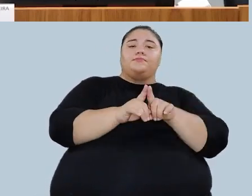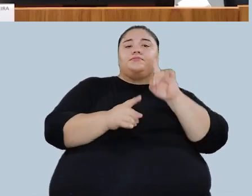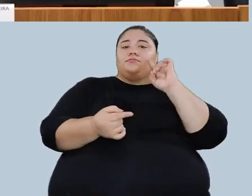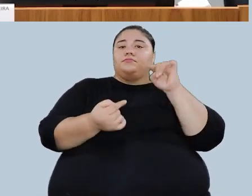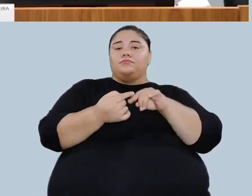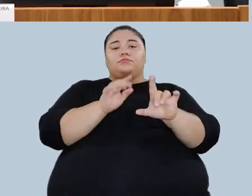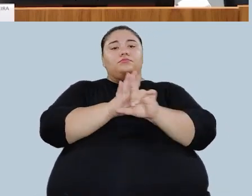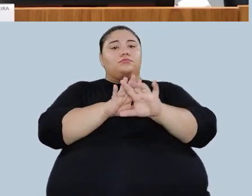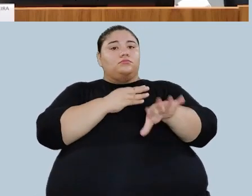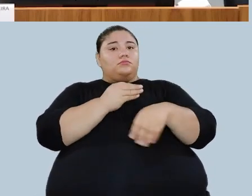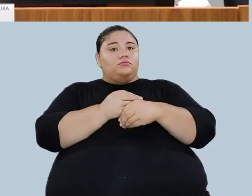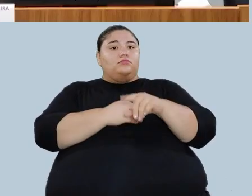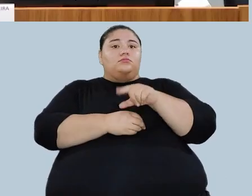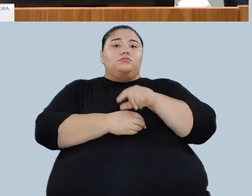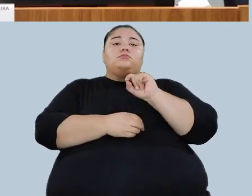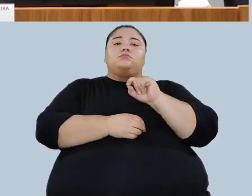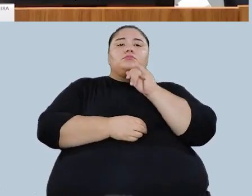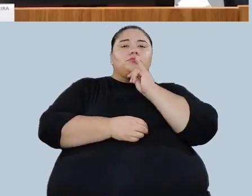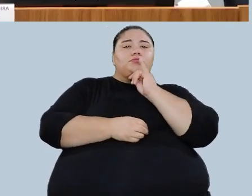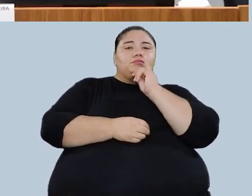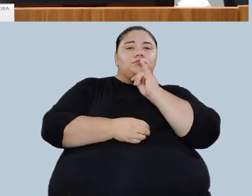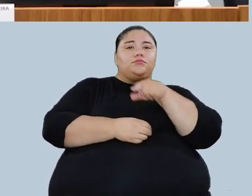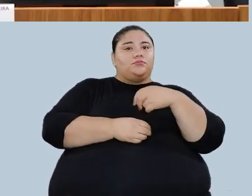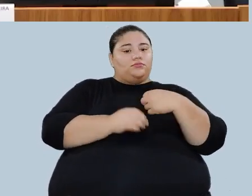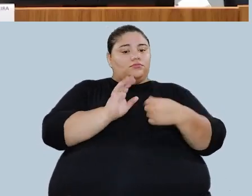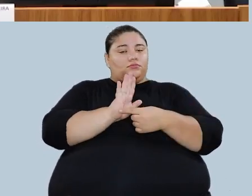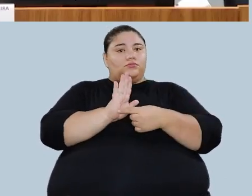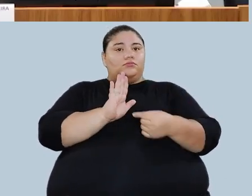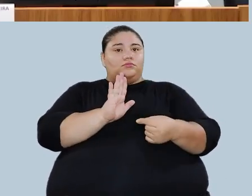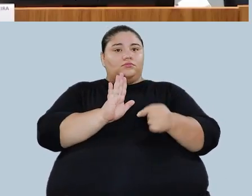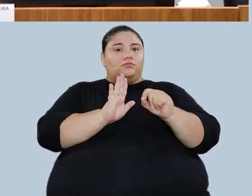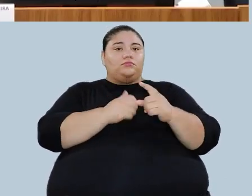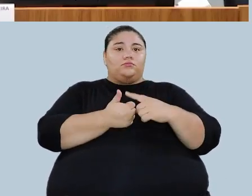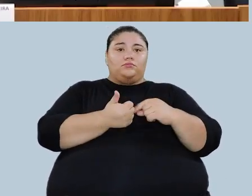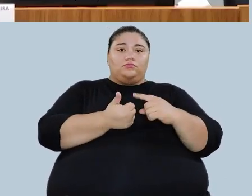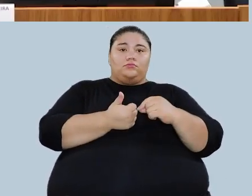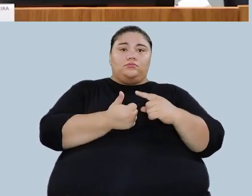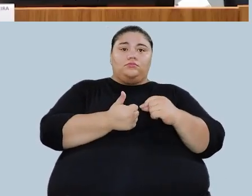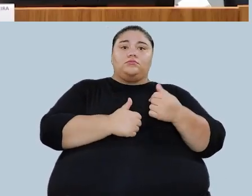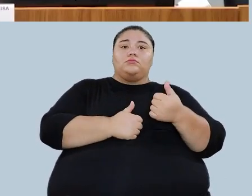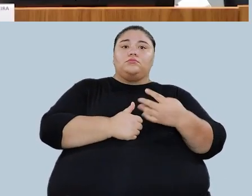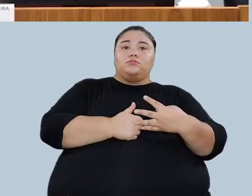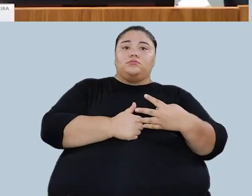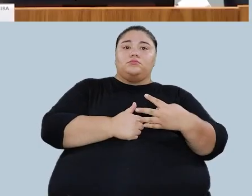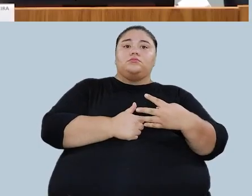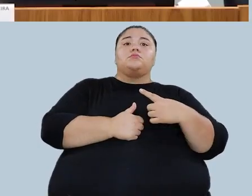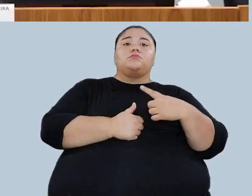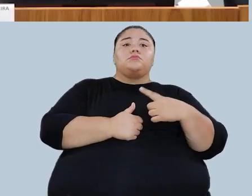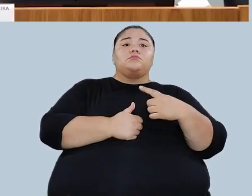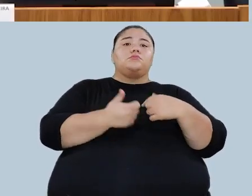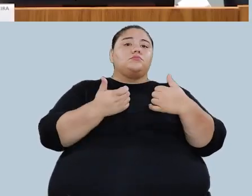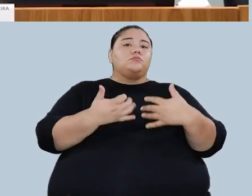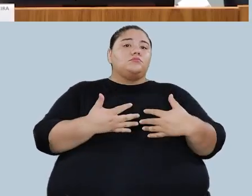expressamente previsto na lei complementar, essas hipóteses que estão aqui destacadas no artigo 4º, ela tem essa amplitude justamente